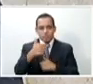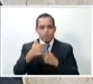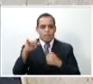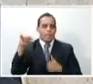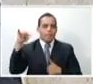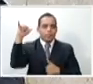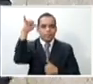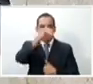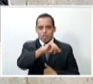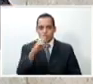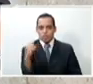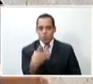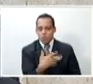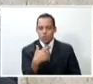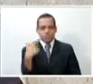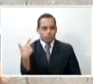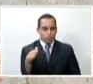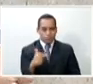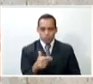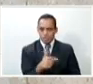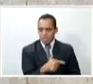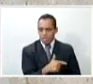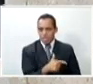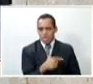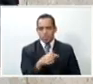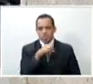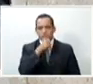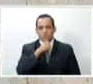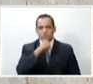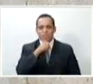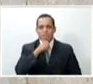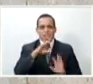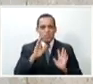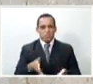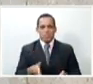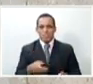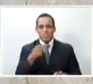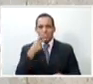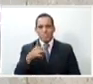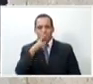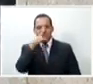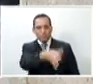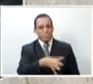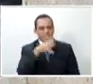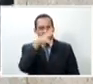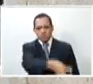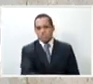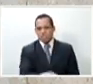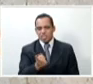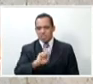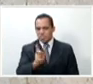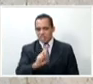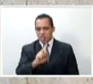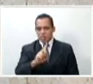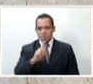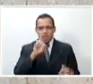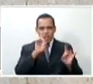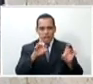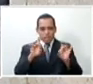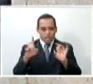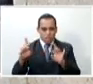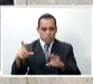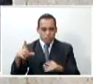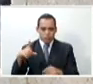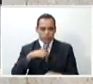novos, mas enfim, sucateadas. Cadê então? Então, eu não quero ficar acusando A ou B aqui, porque todo mundo tem rabo de palha